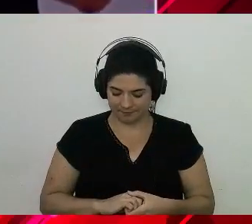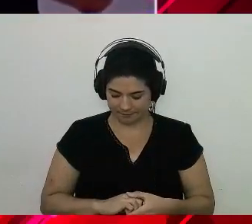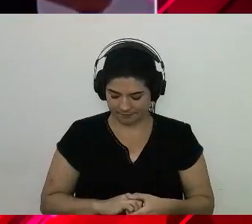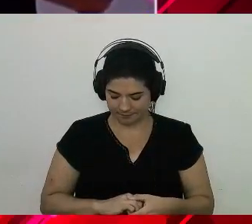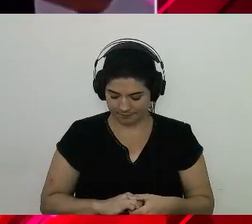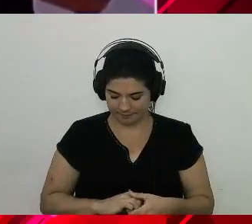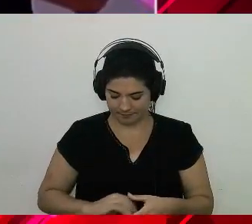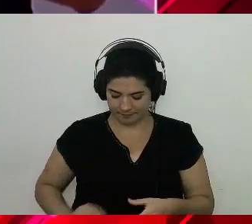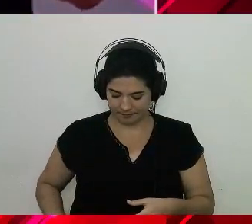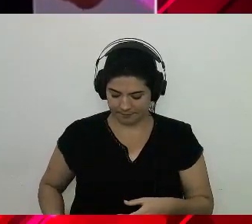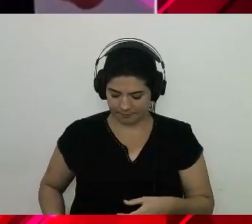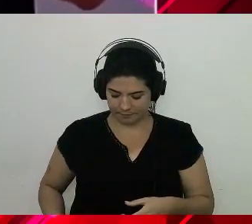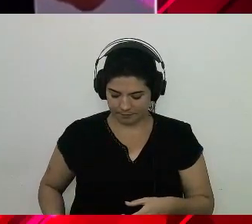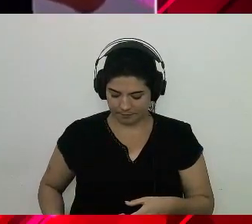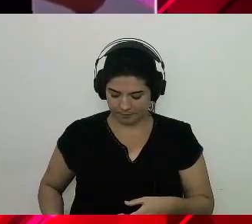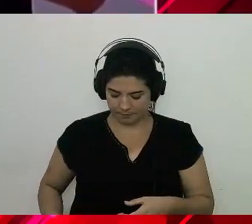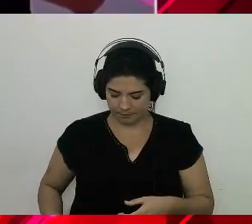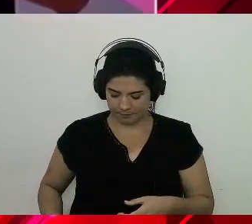Deixa eu ver.